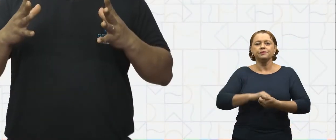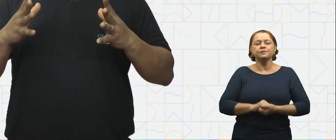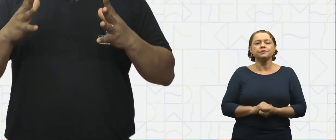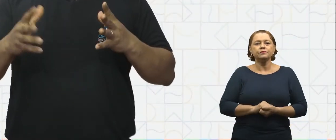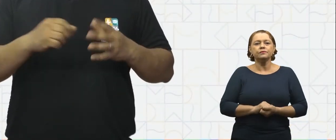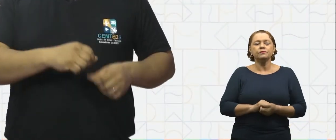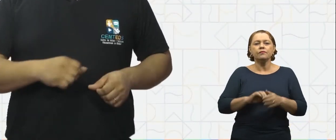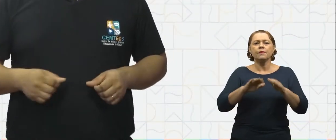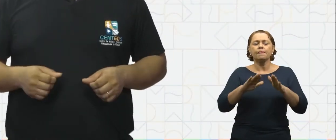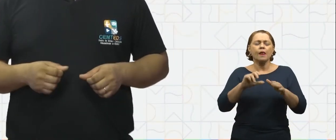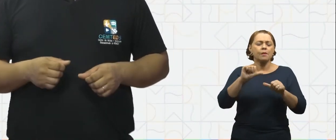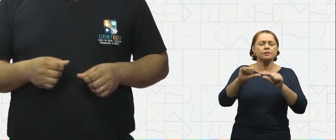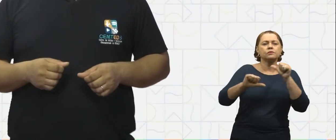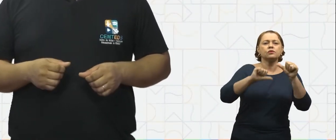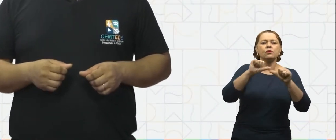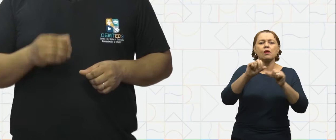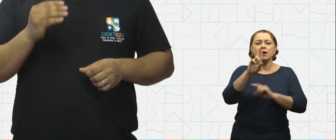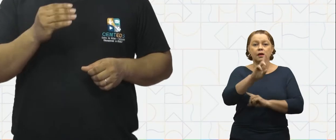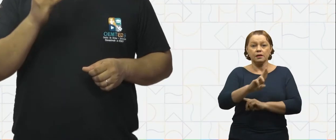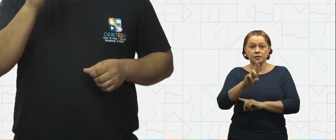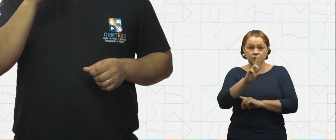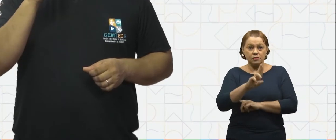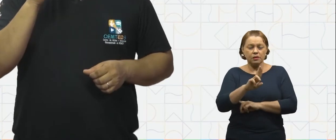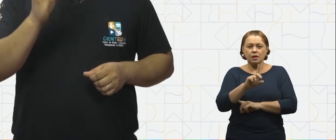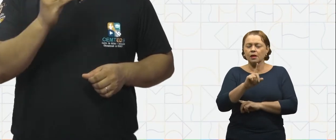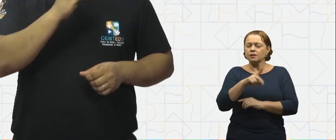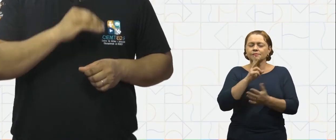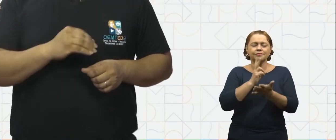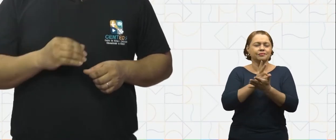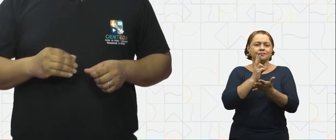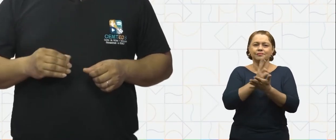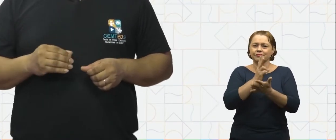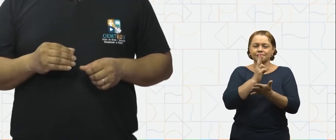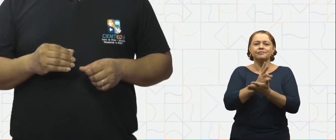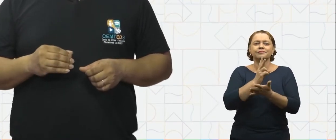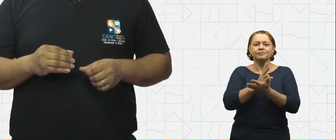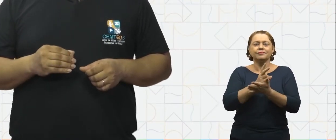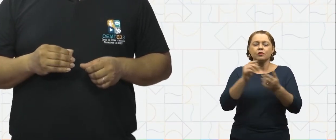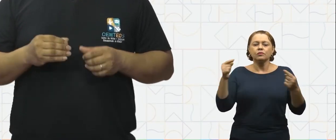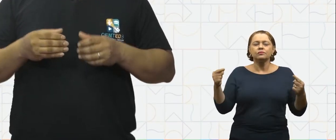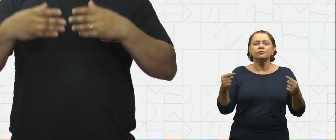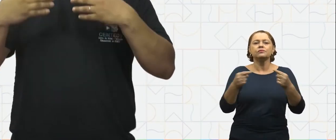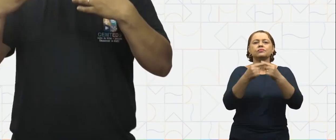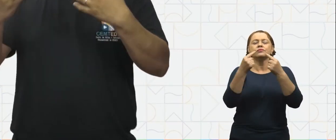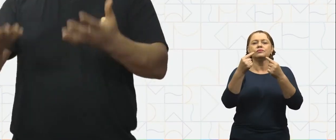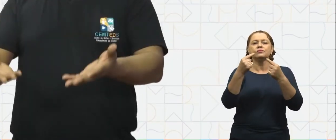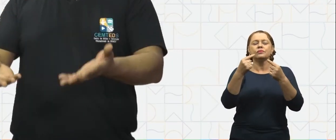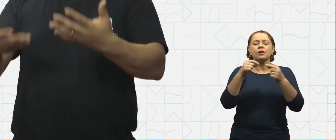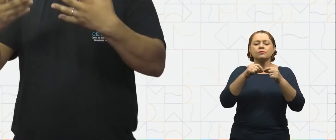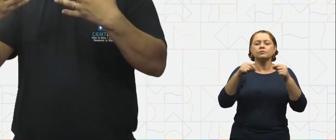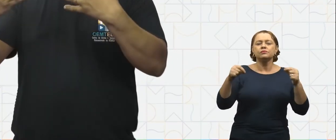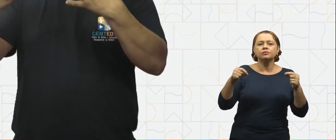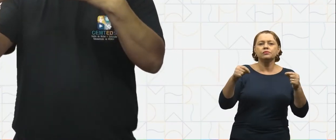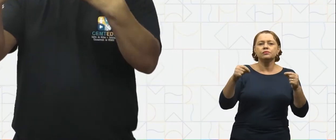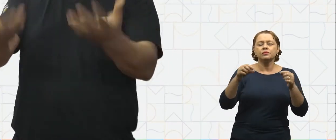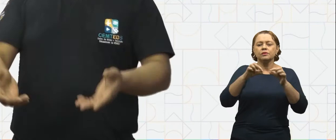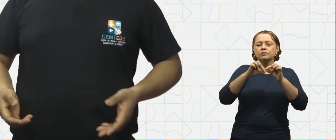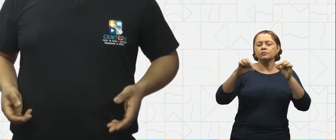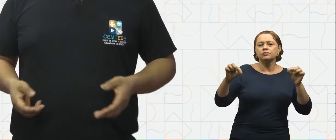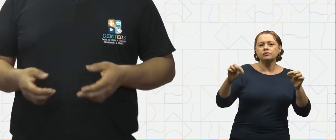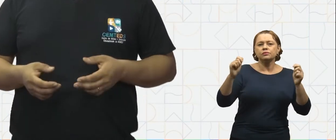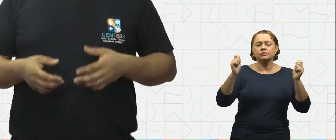O processo de conversão de unidades é o mesmo quando relacionamos com as medidas de comprimento,